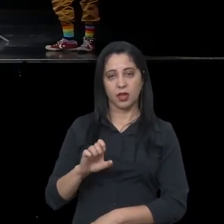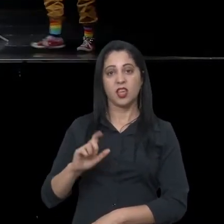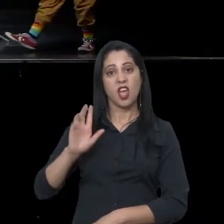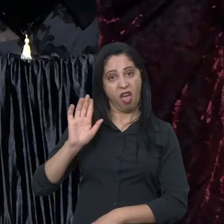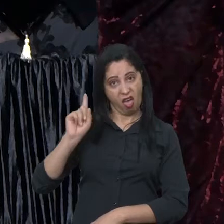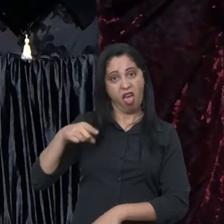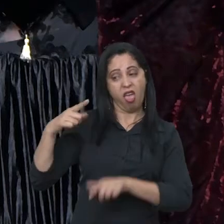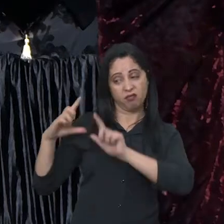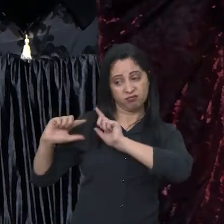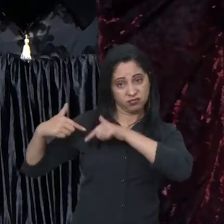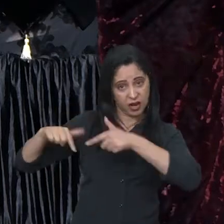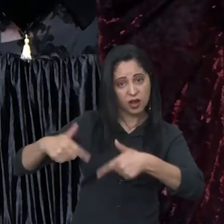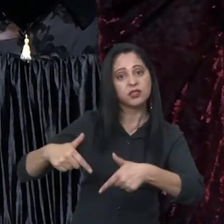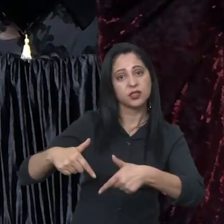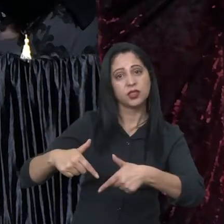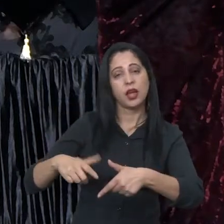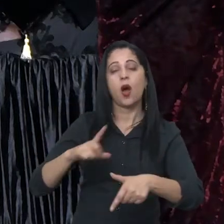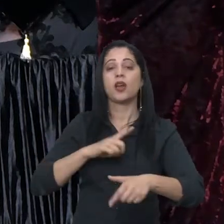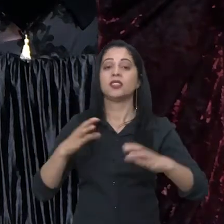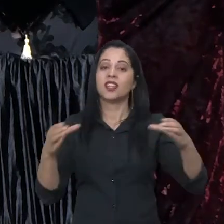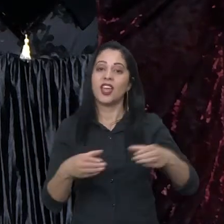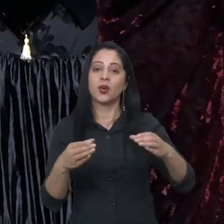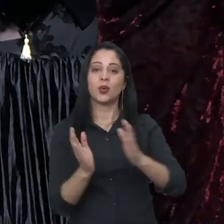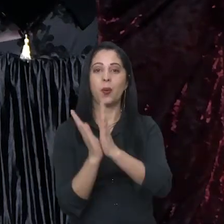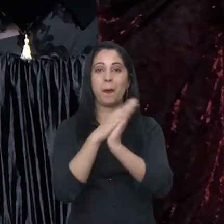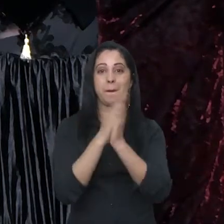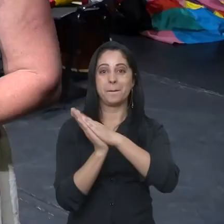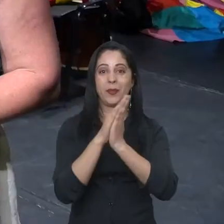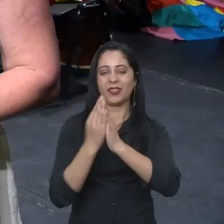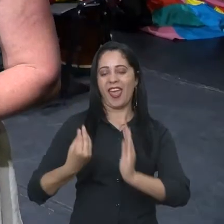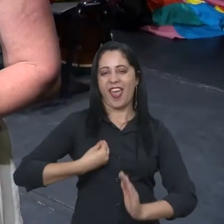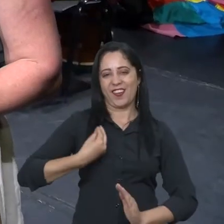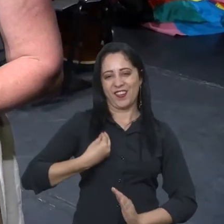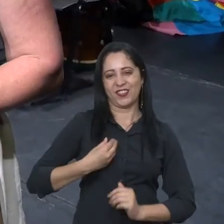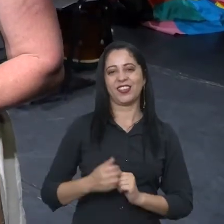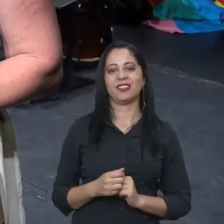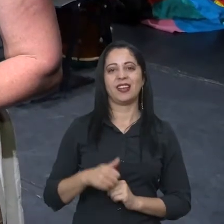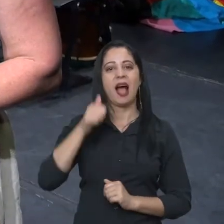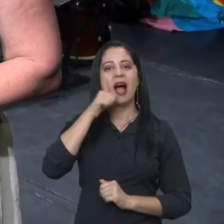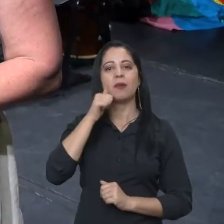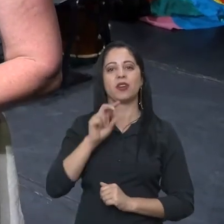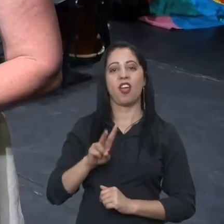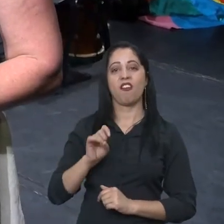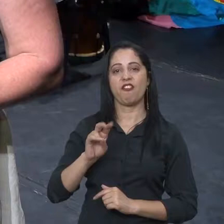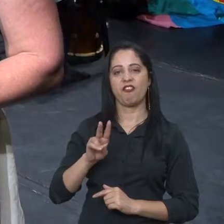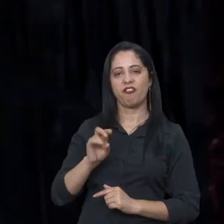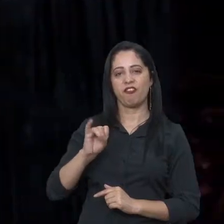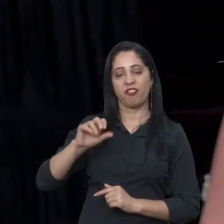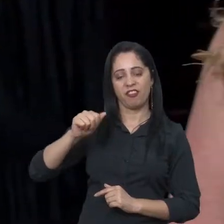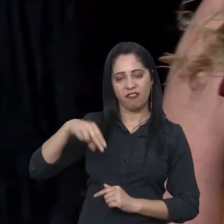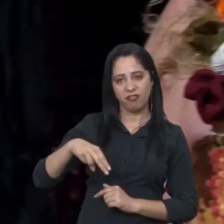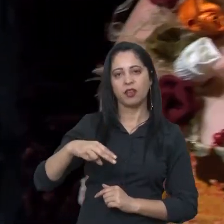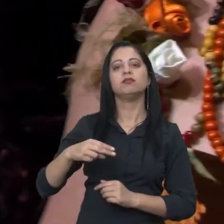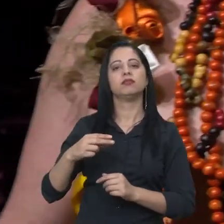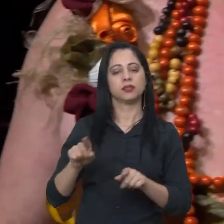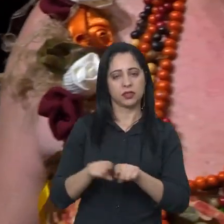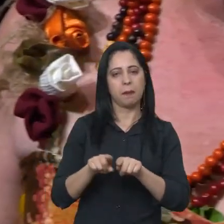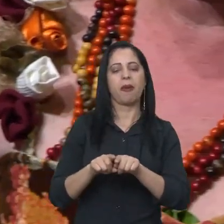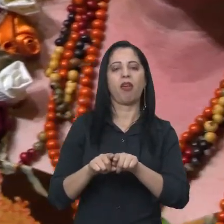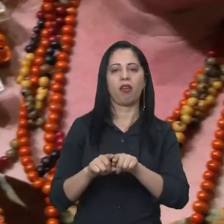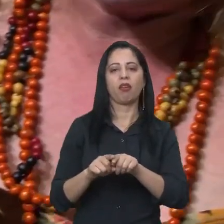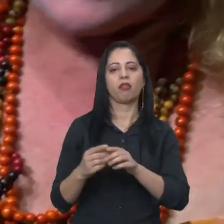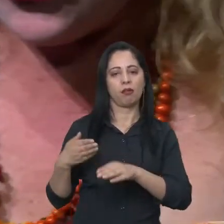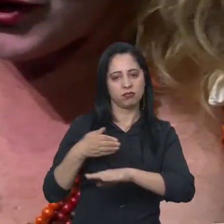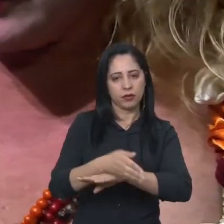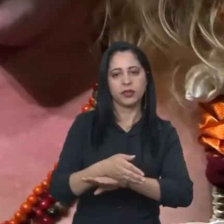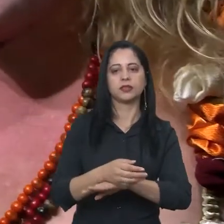do país. E uma das atrações é o grupo de teatro Boneco Vivo, do qual a atriz Vivian Hall faz parte. Vivian começou sua trajetória